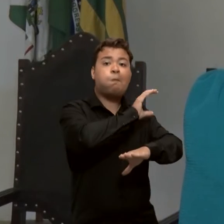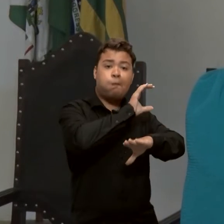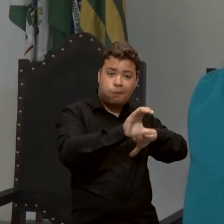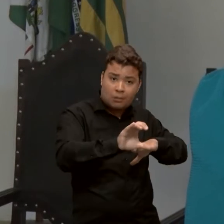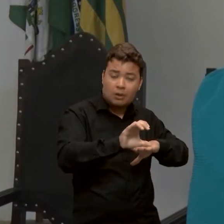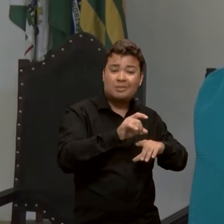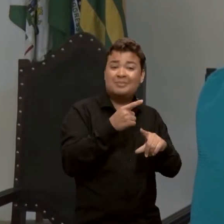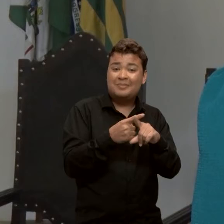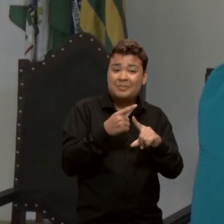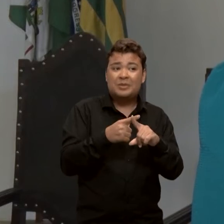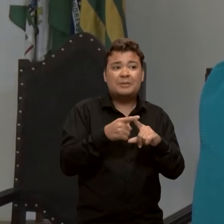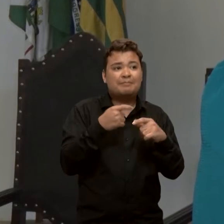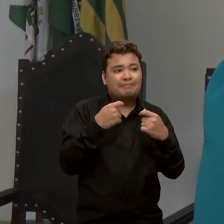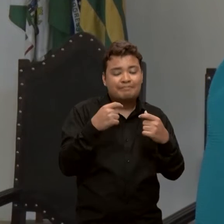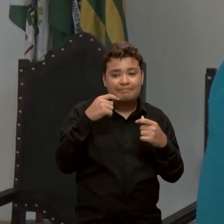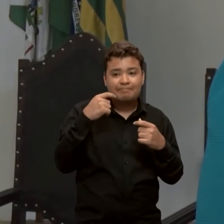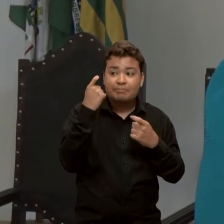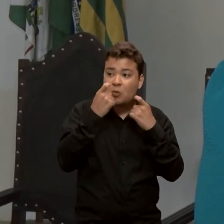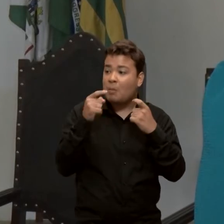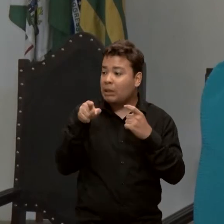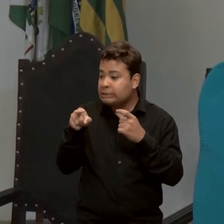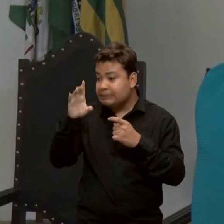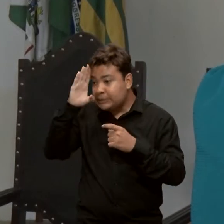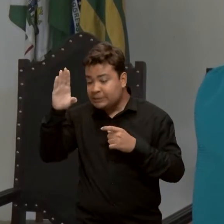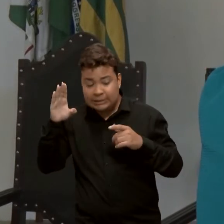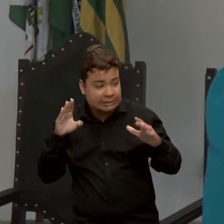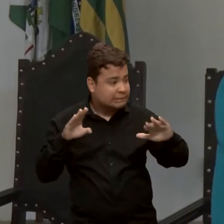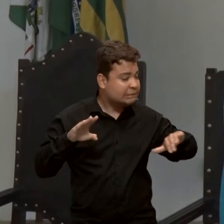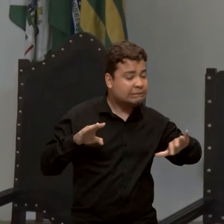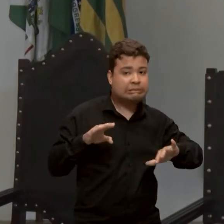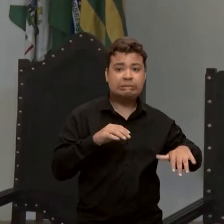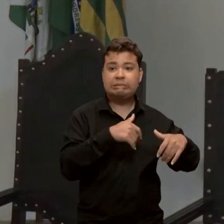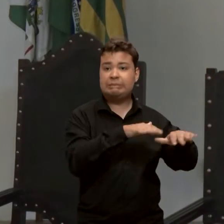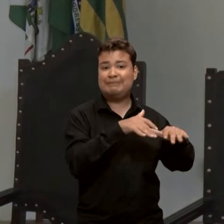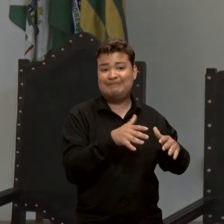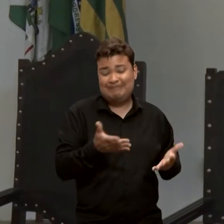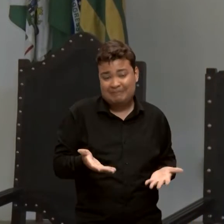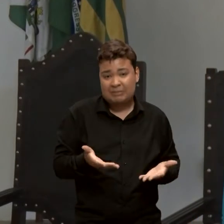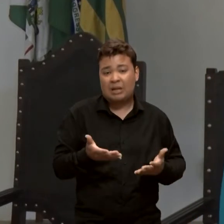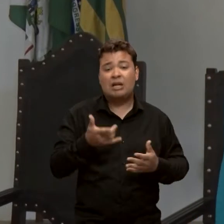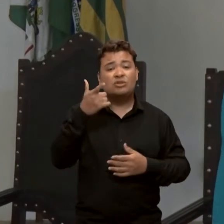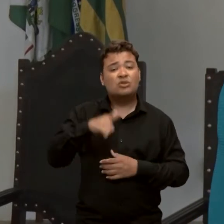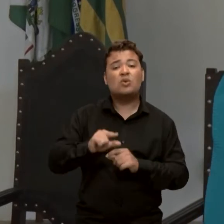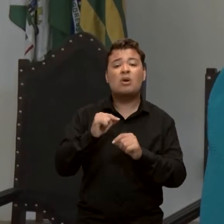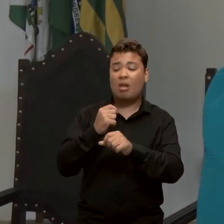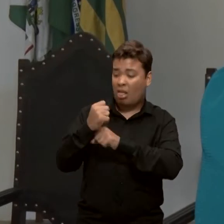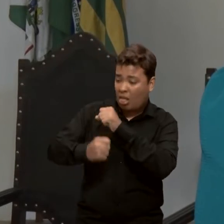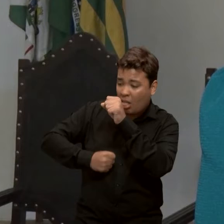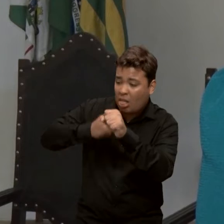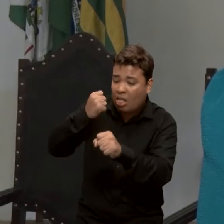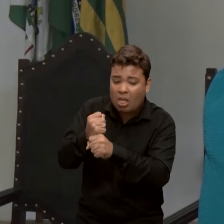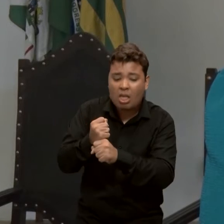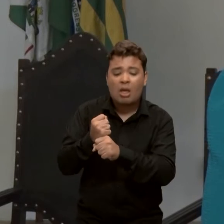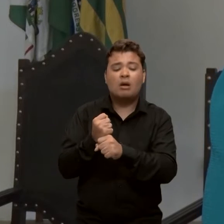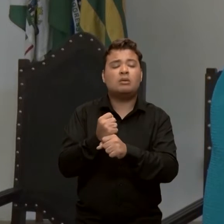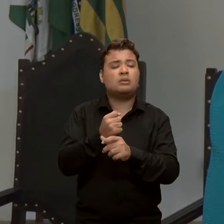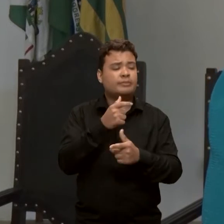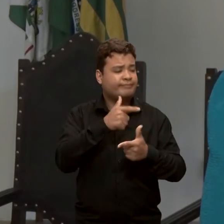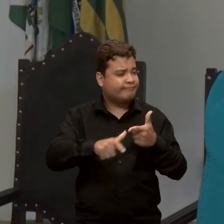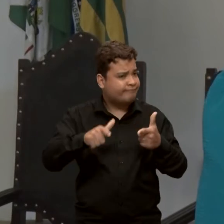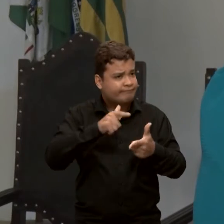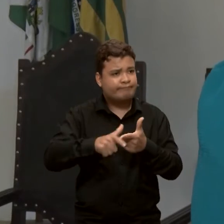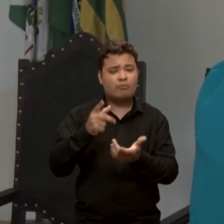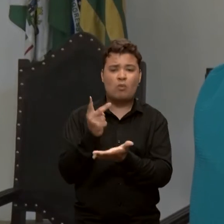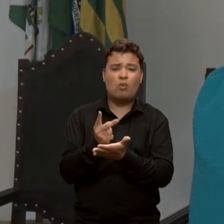de termos que priorizar. E aí corremos o risco de terminarmos o ano novamente com essa situação em